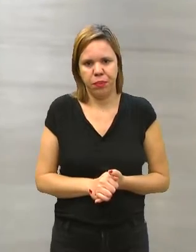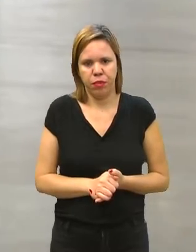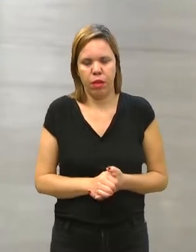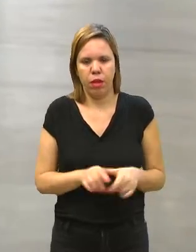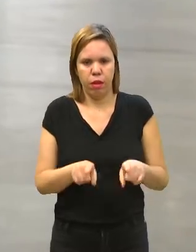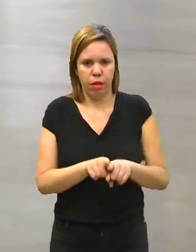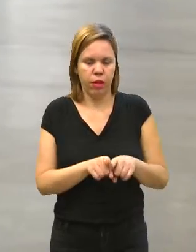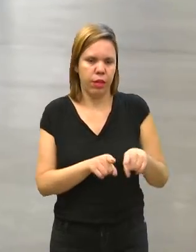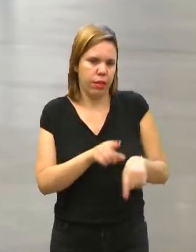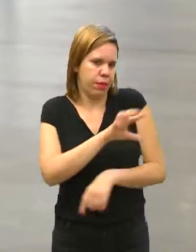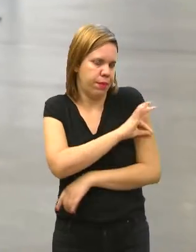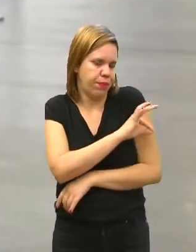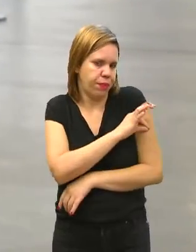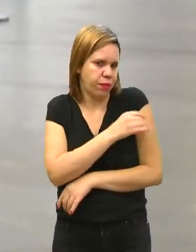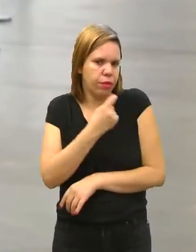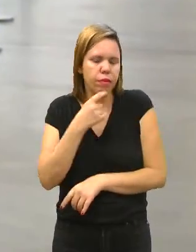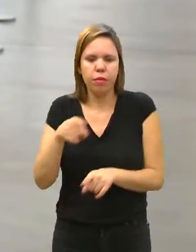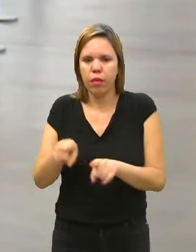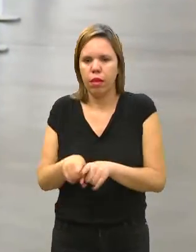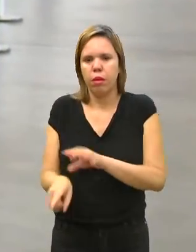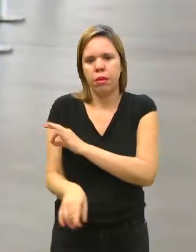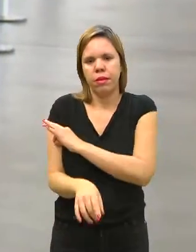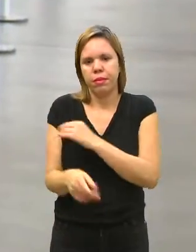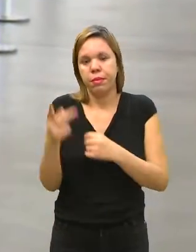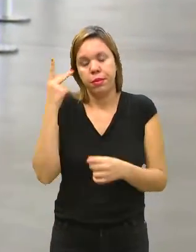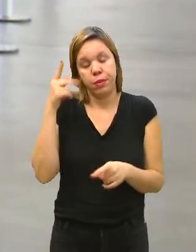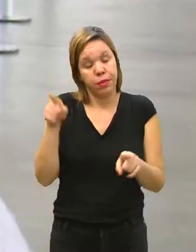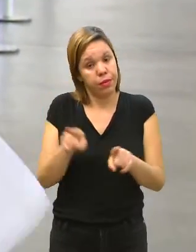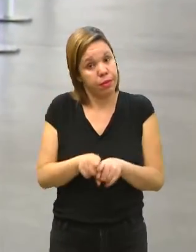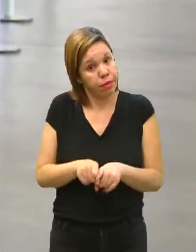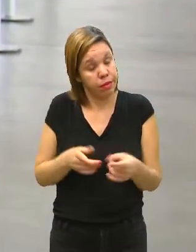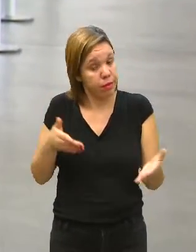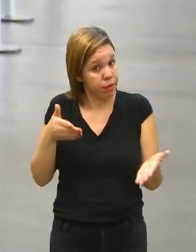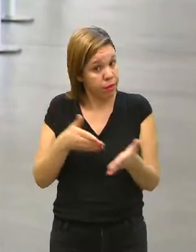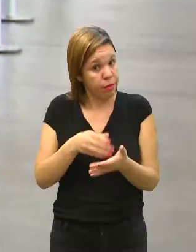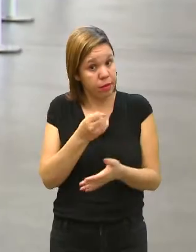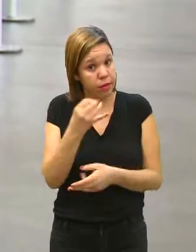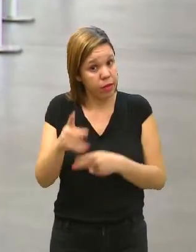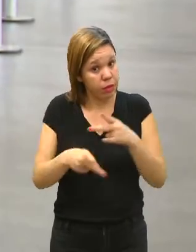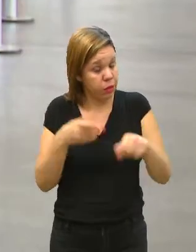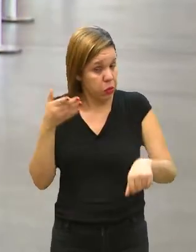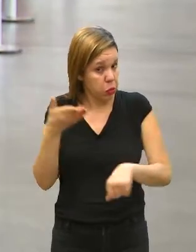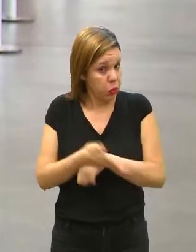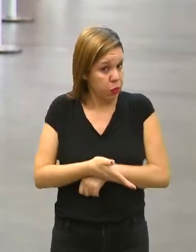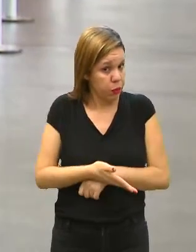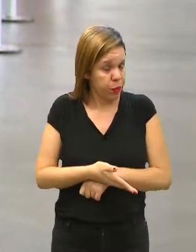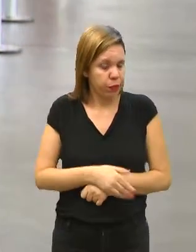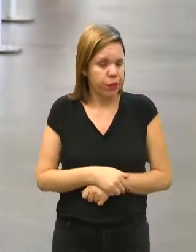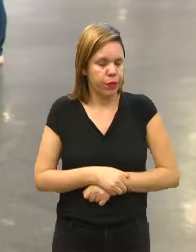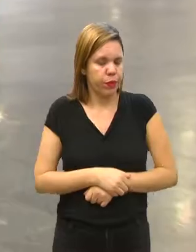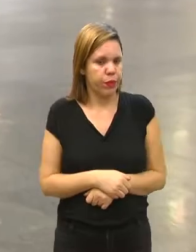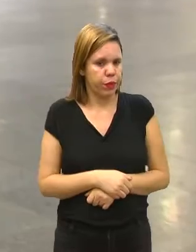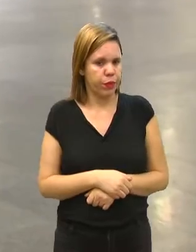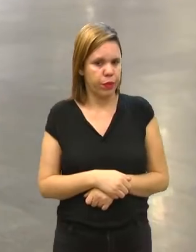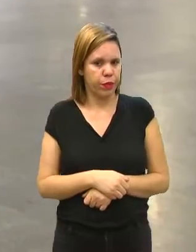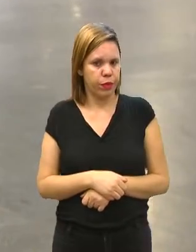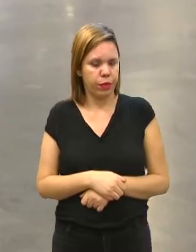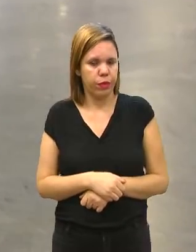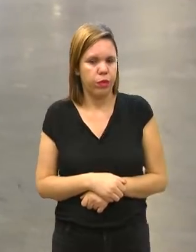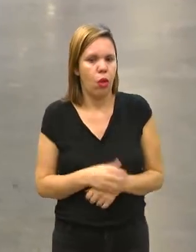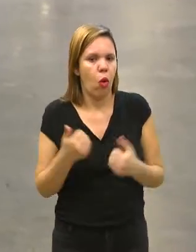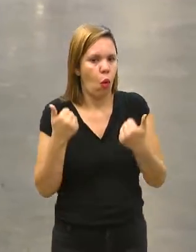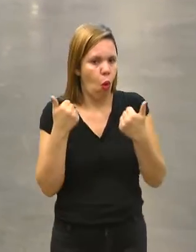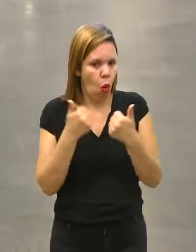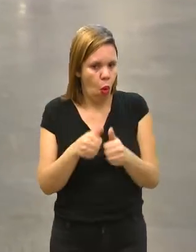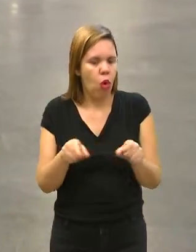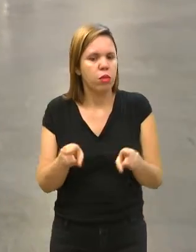tanto da Prefeitura de Campinas como da Prefeitura de São Paulo, para que se restrinja o número de pessoas na capital, os